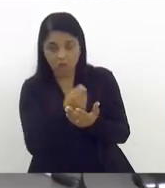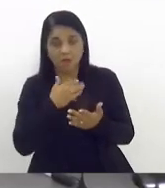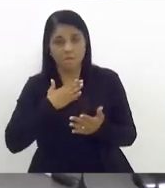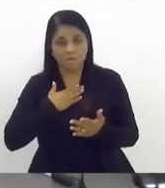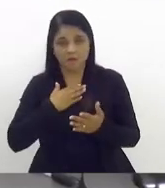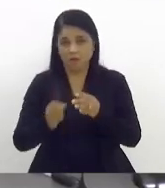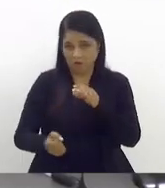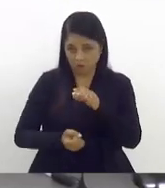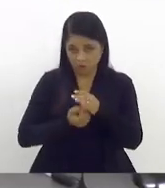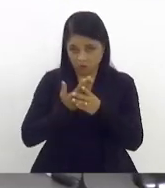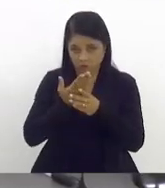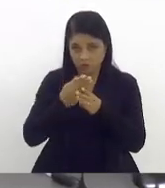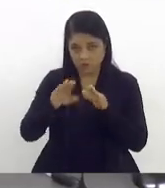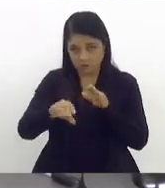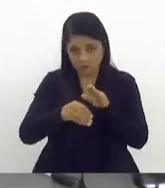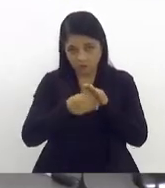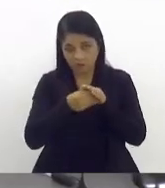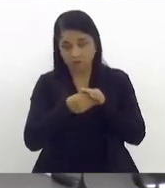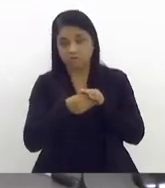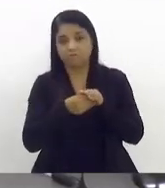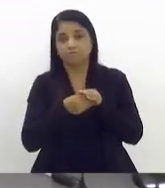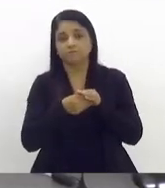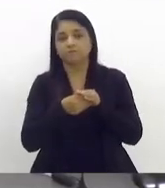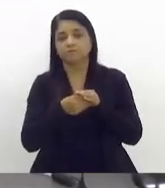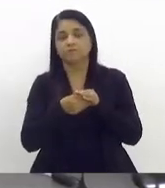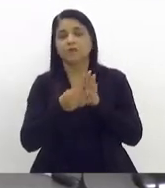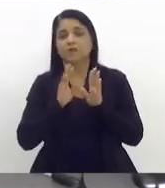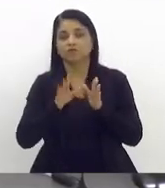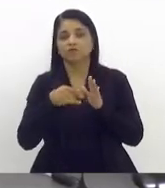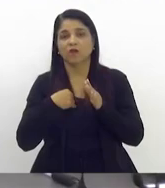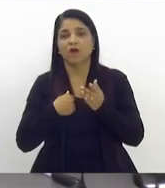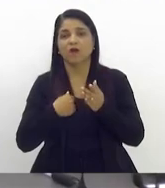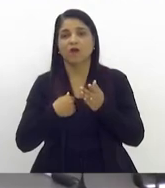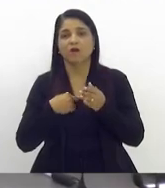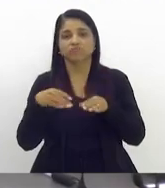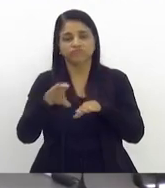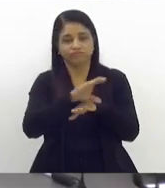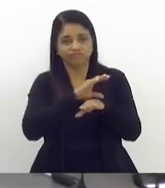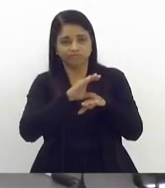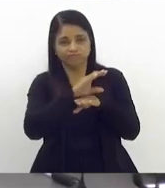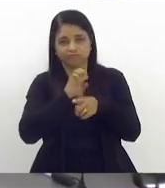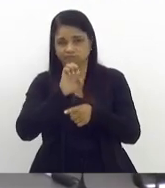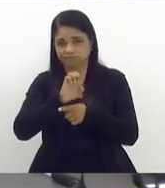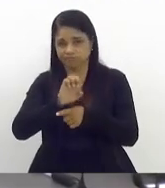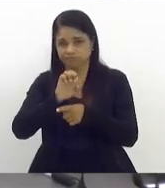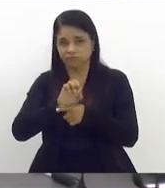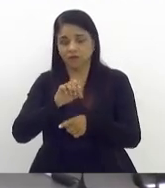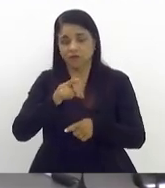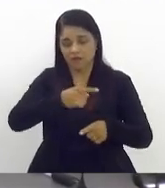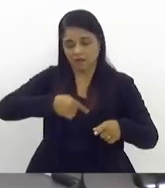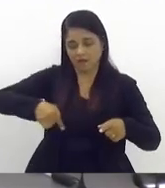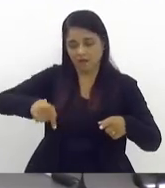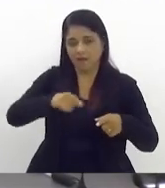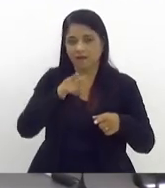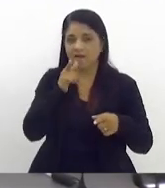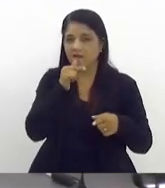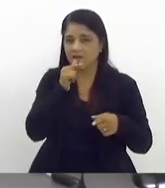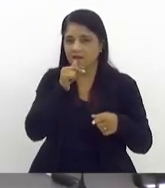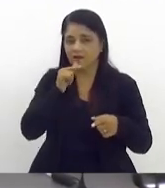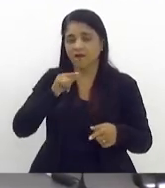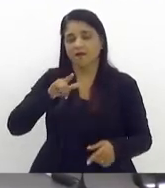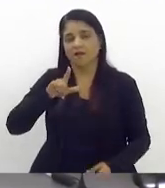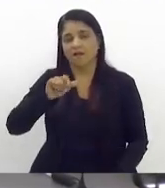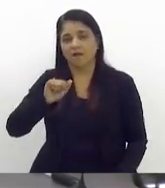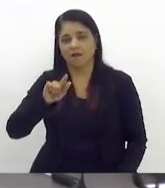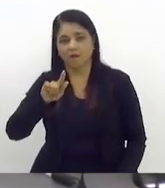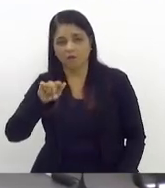autoria. Inclusive, eu já tinha colocado na Constituição Estadual as lagoas como área de preservação permanente